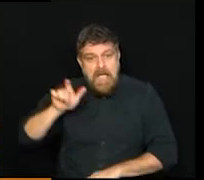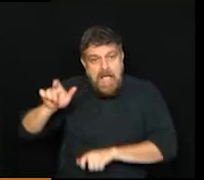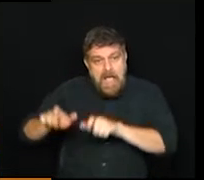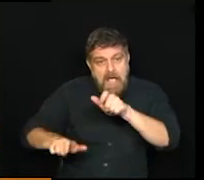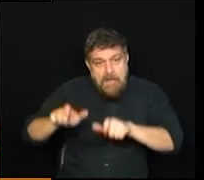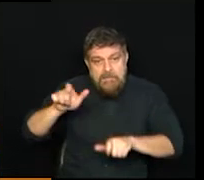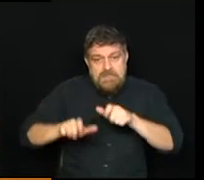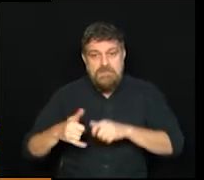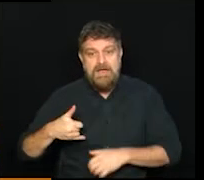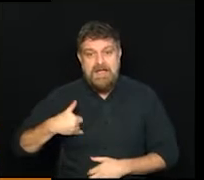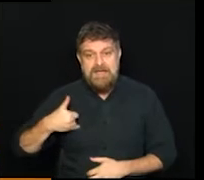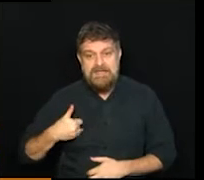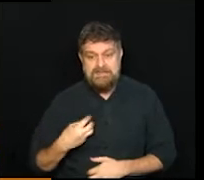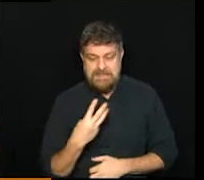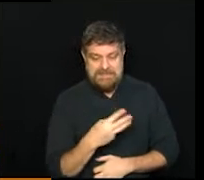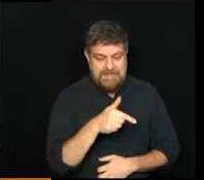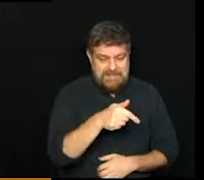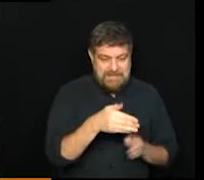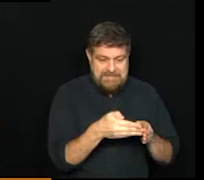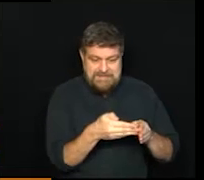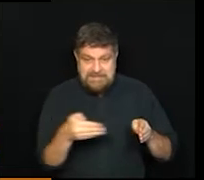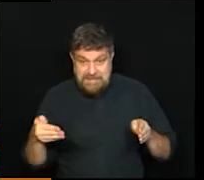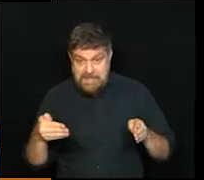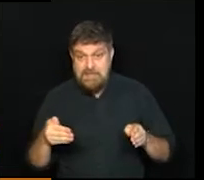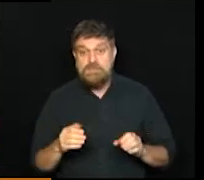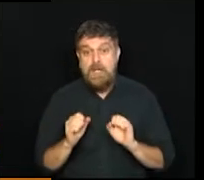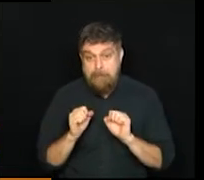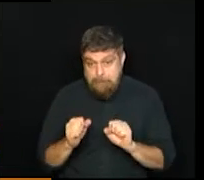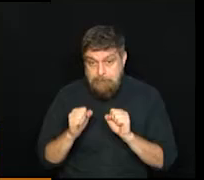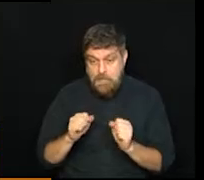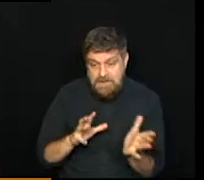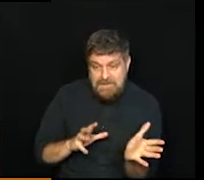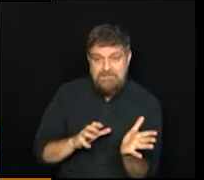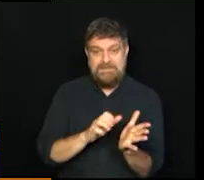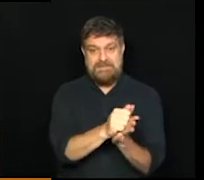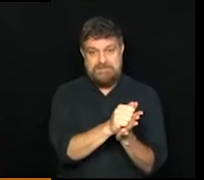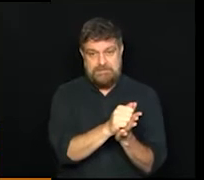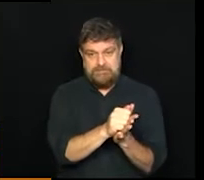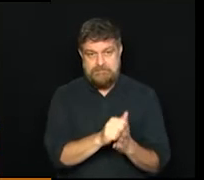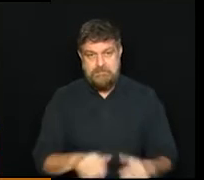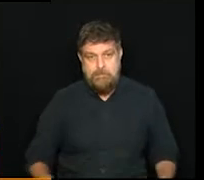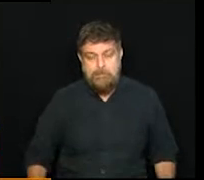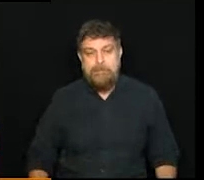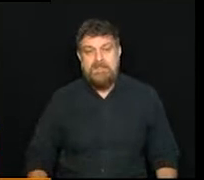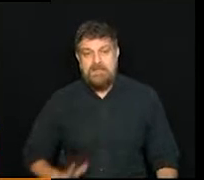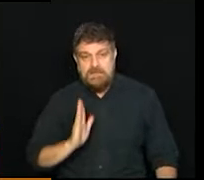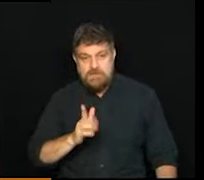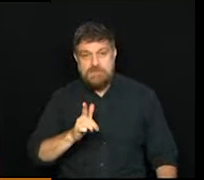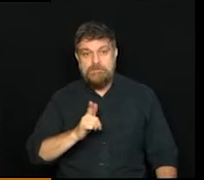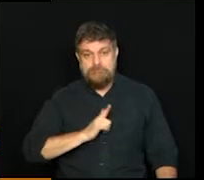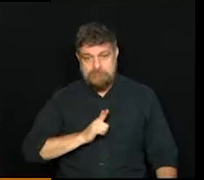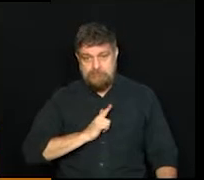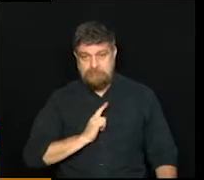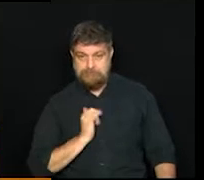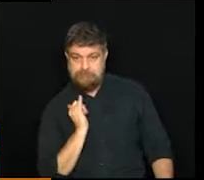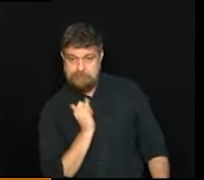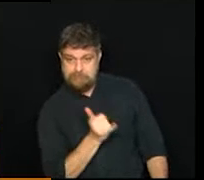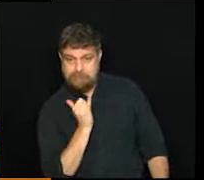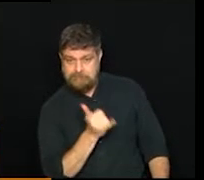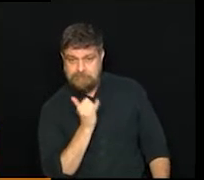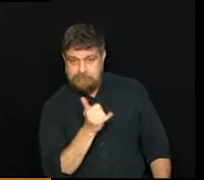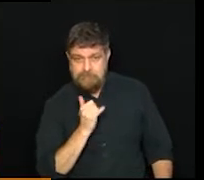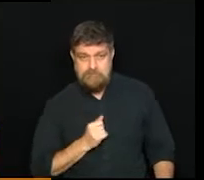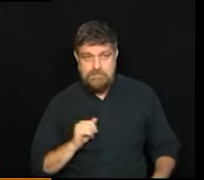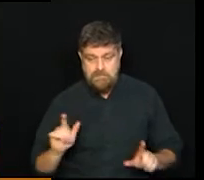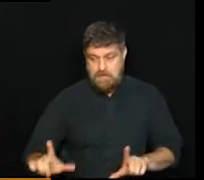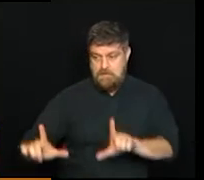pessoas com idade de 37 anos ou mais podem fazer o agendamento. Então, já tem um aviso logo na